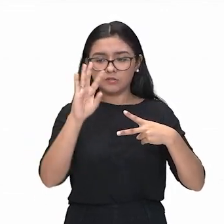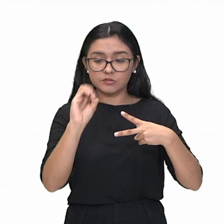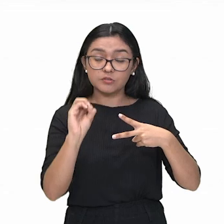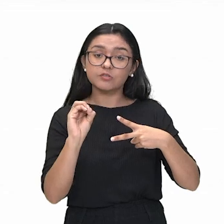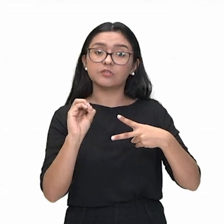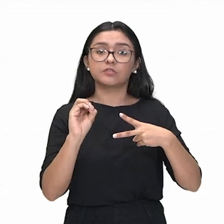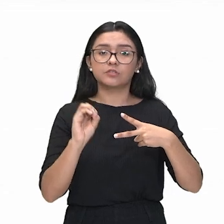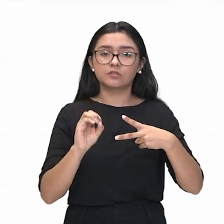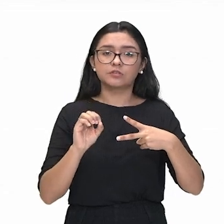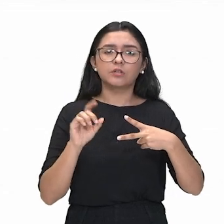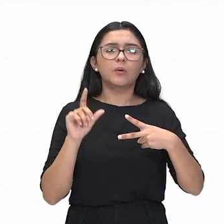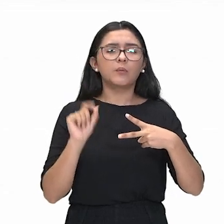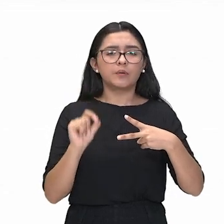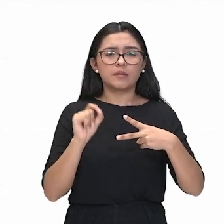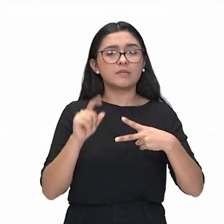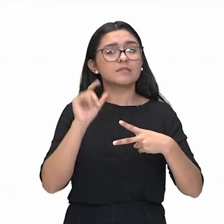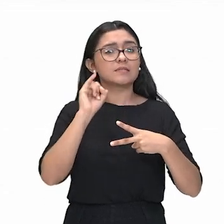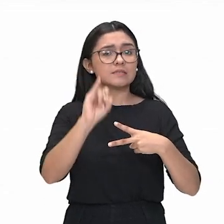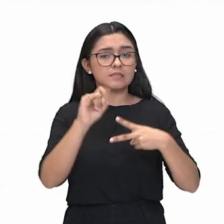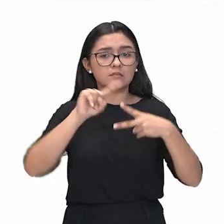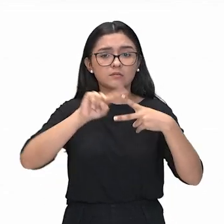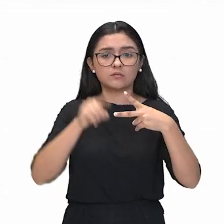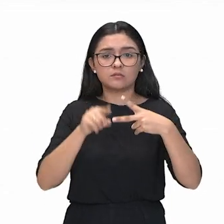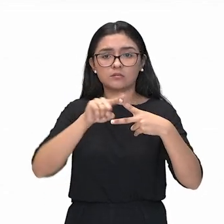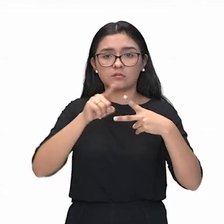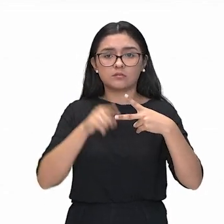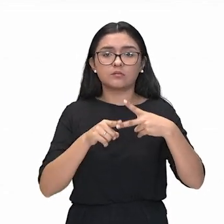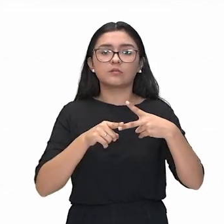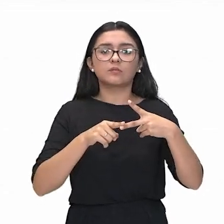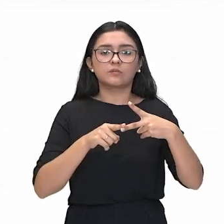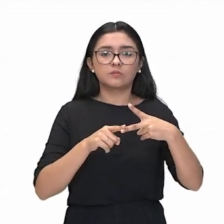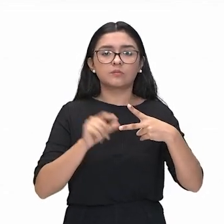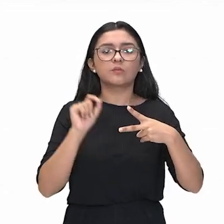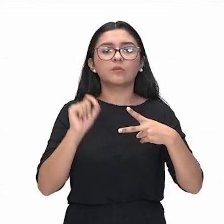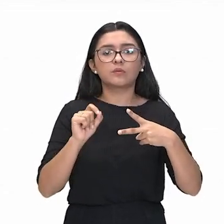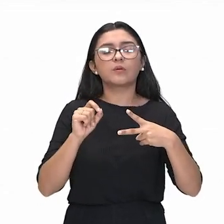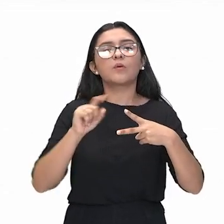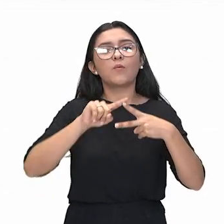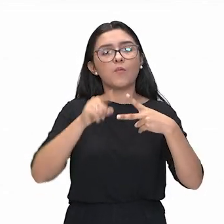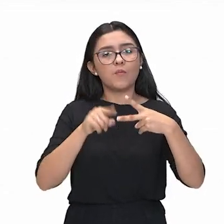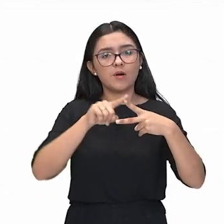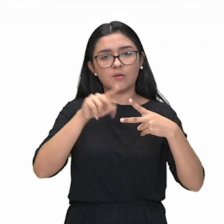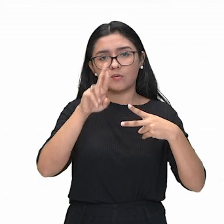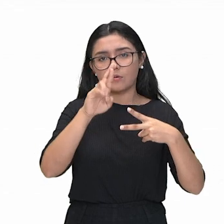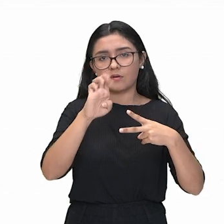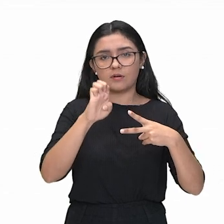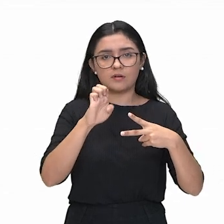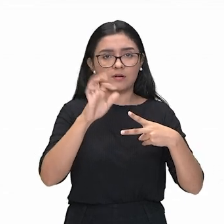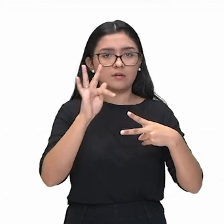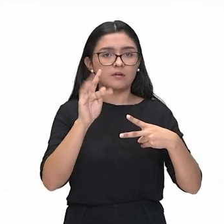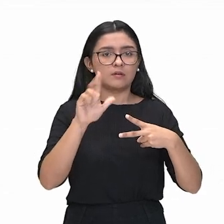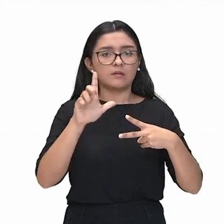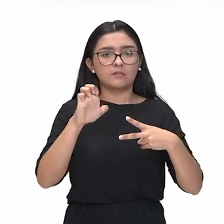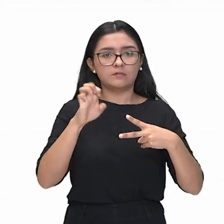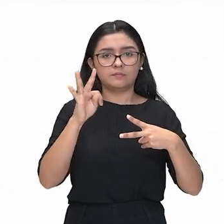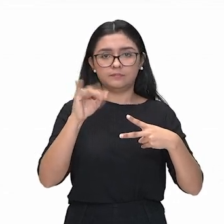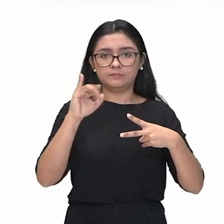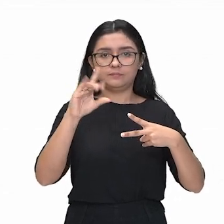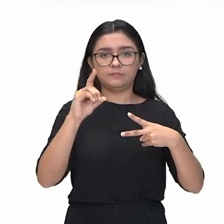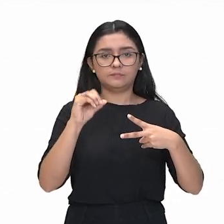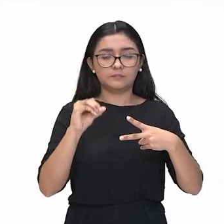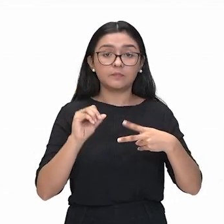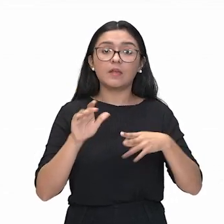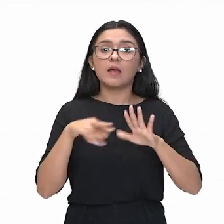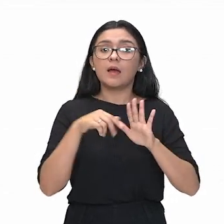entre o raio refletido e a reta normal, eu vou ter o ângulo refletido. A lei da reflexão, a primeira lei,